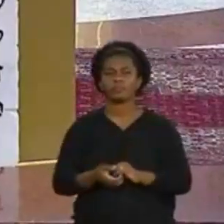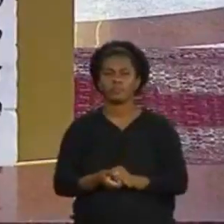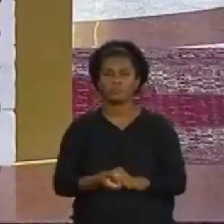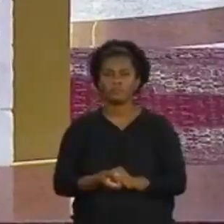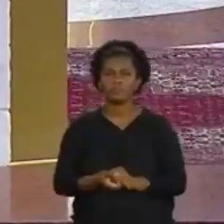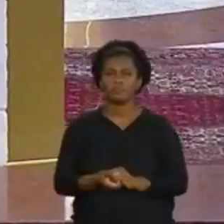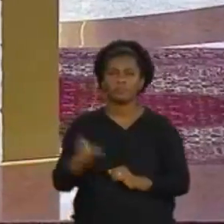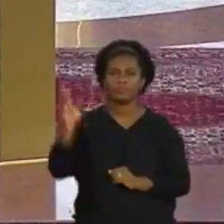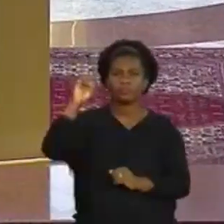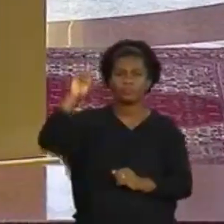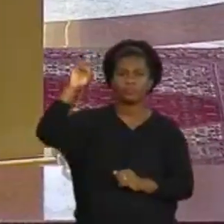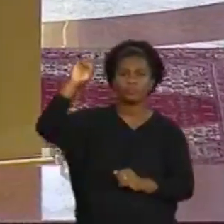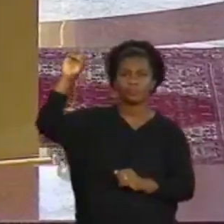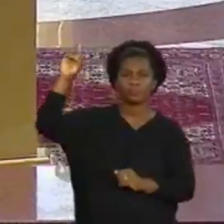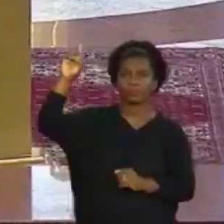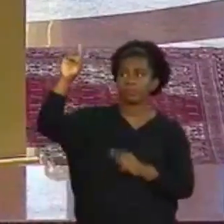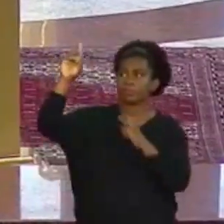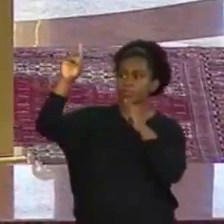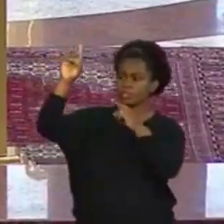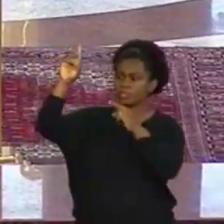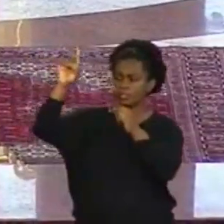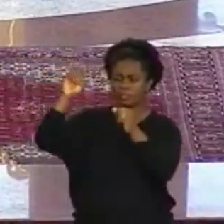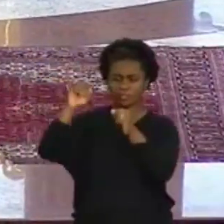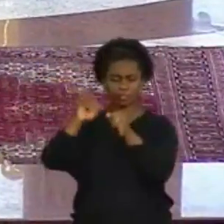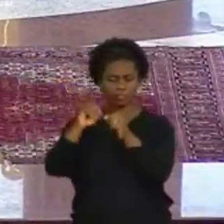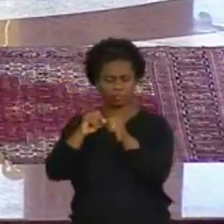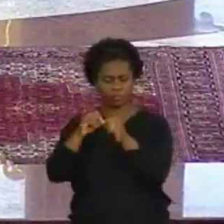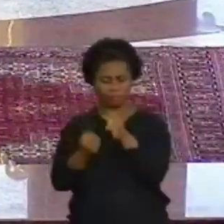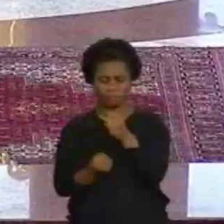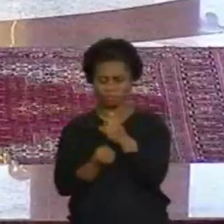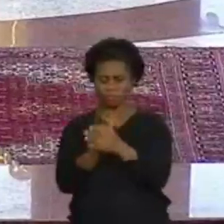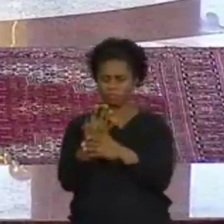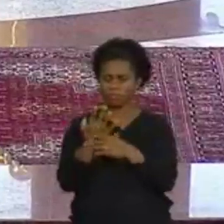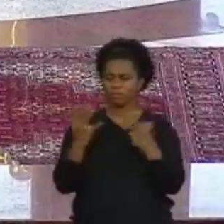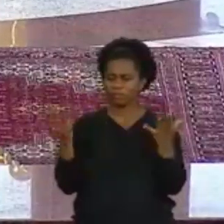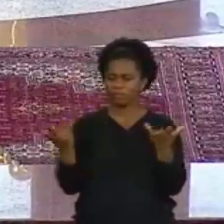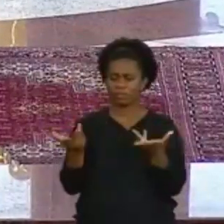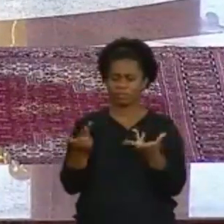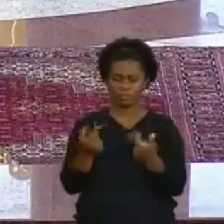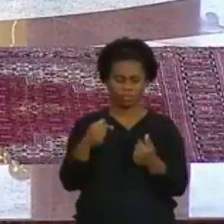Esse Deus que criou coisas tão gloriosas nesse mundo.